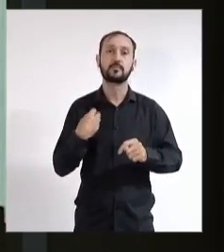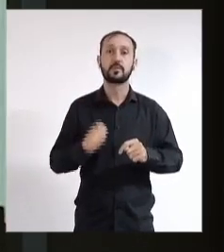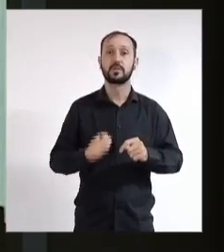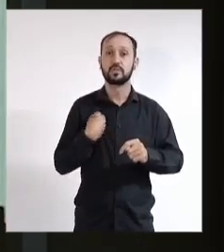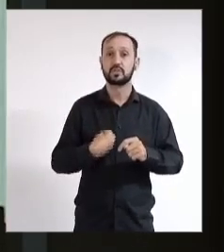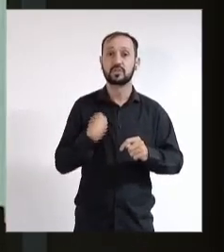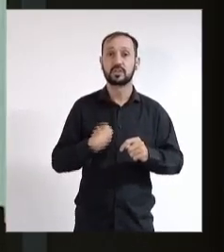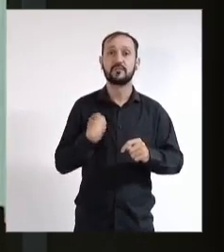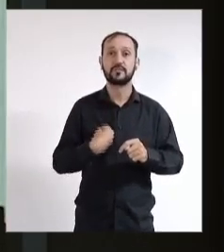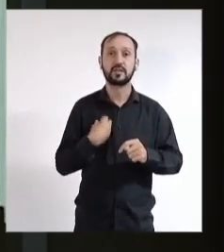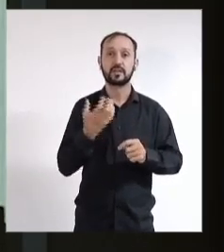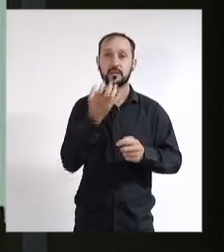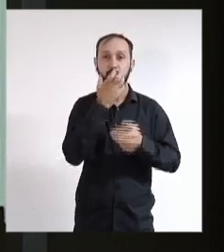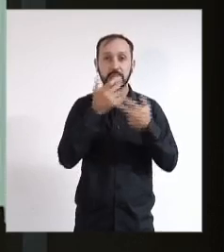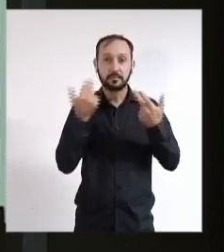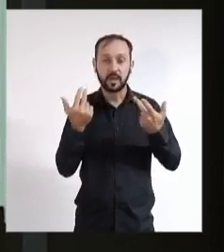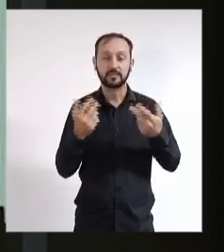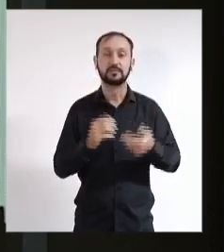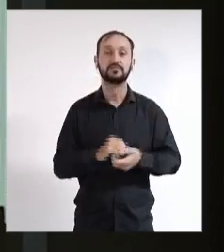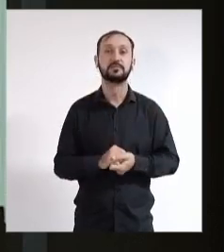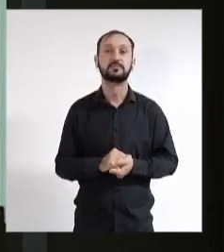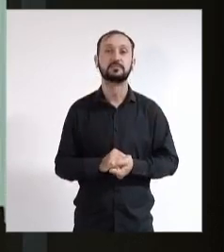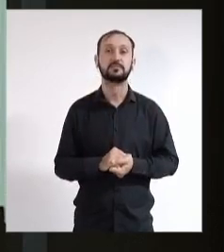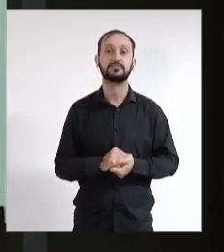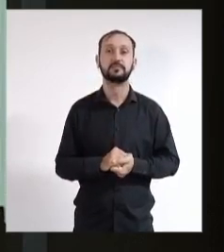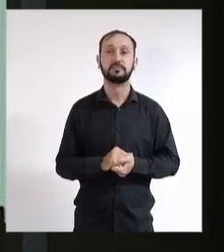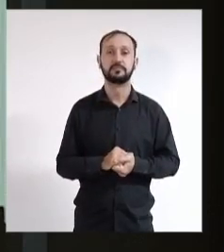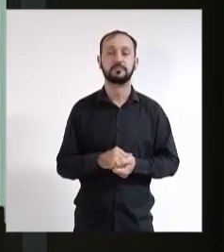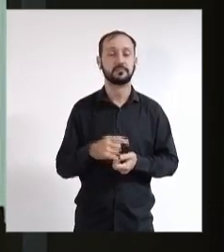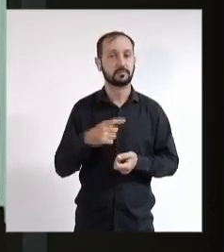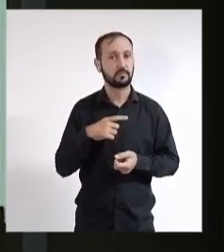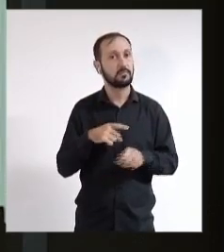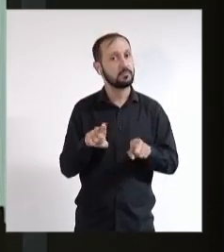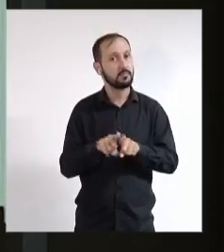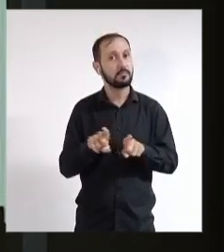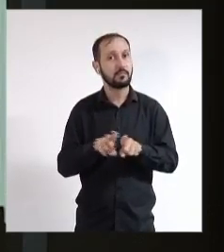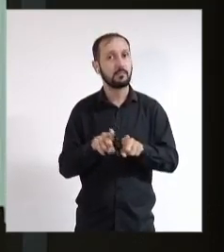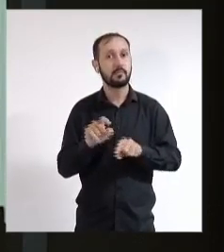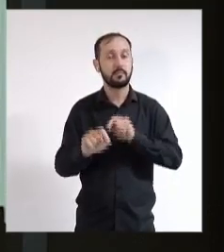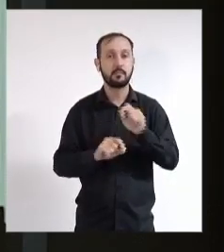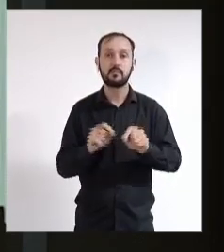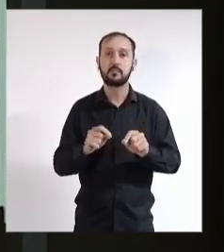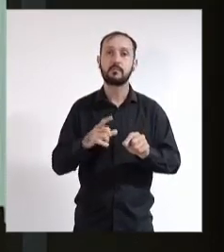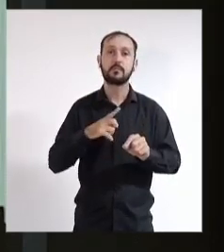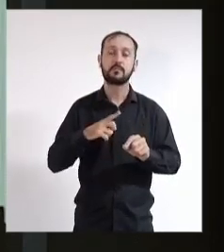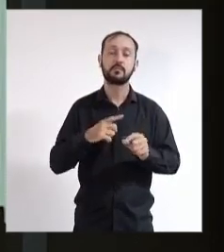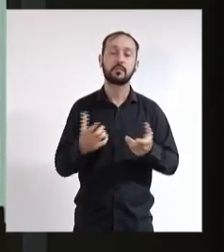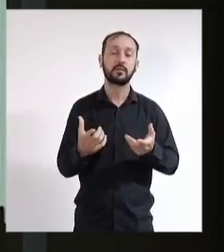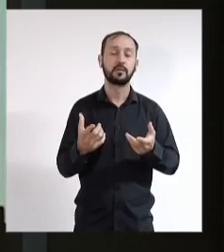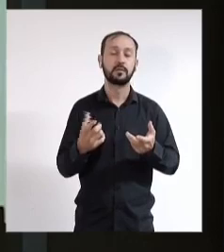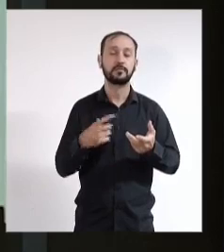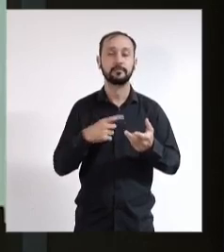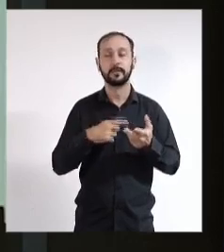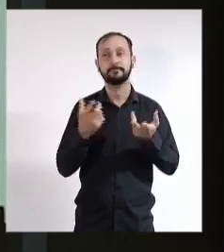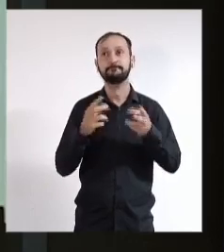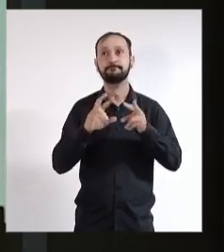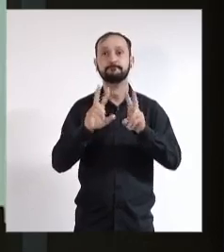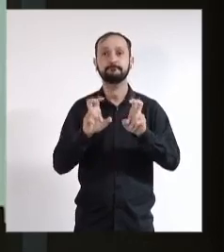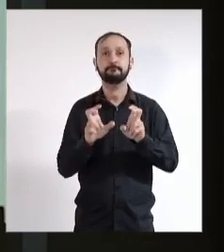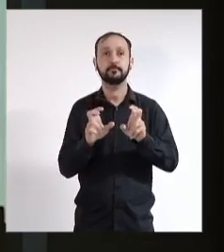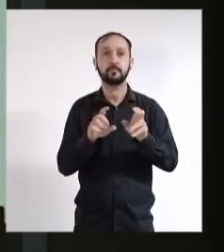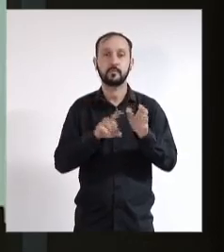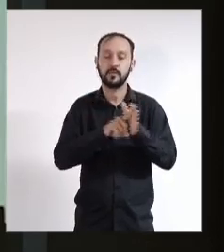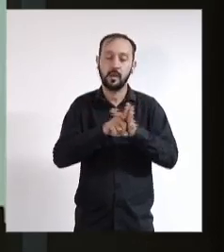né dentre essas unidades de proteção integral também elas possuem um nível de de